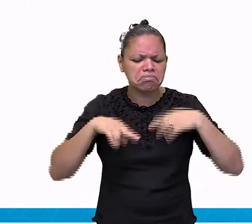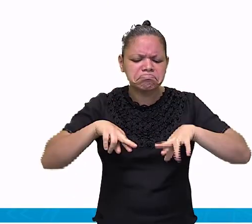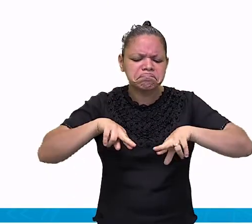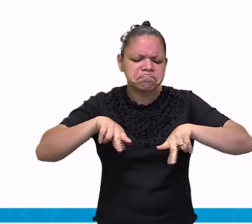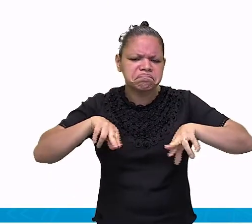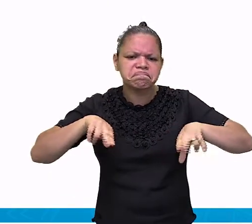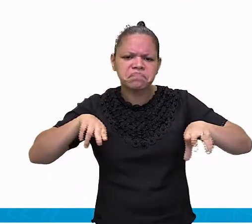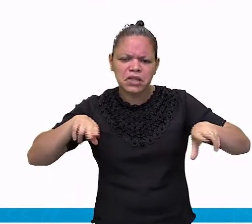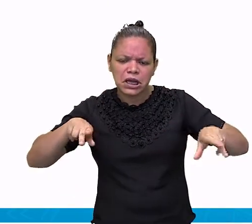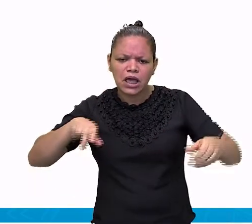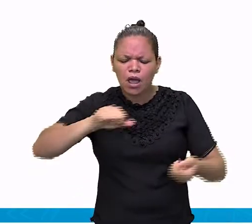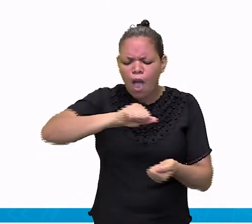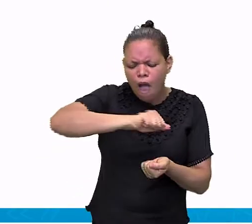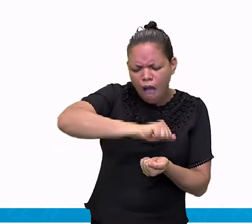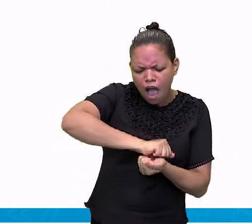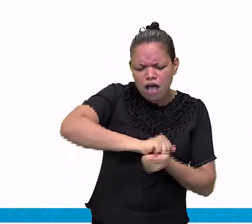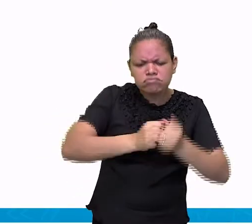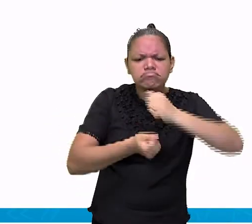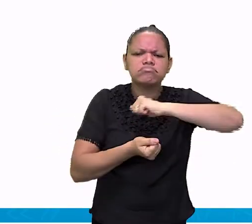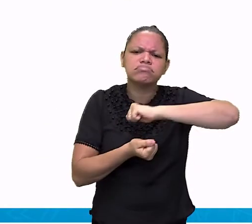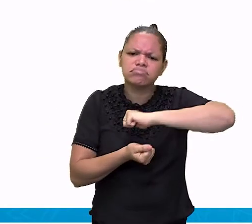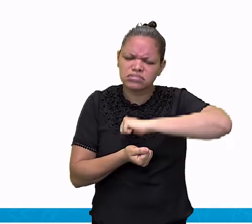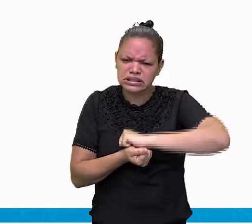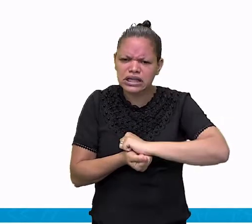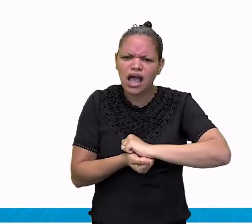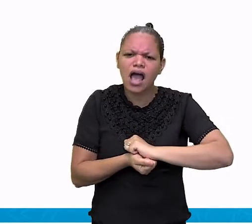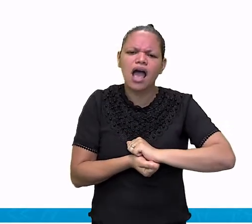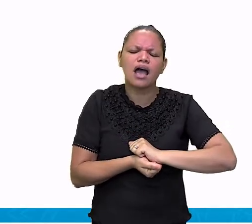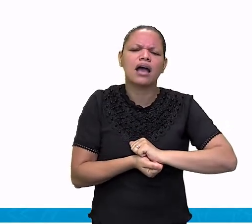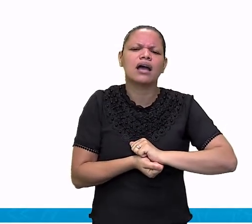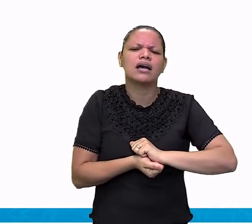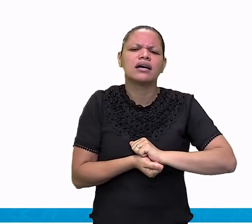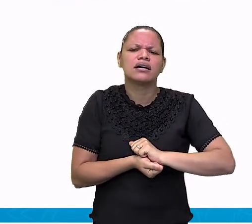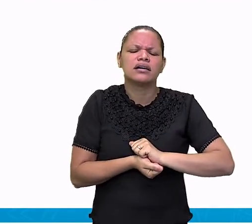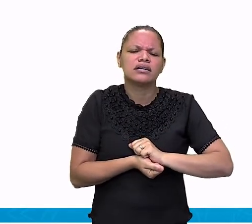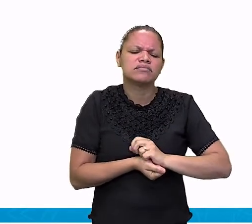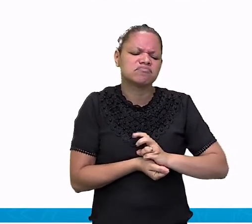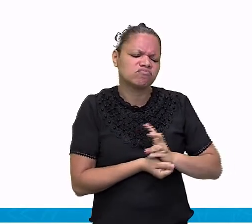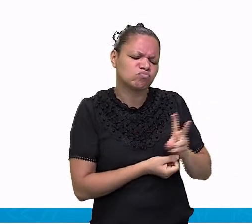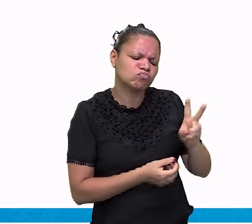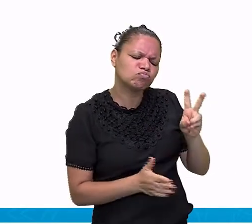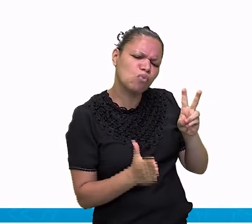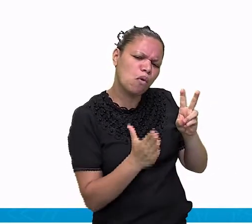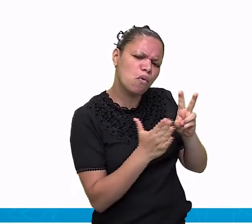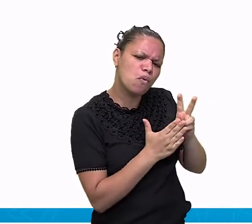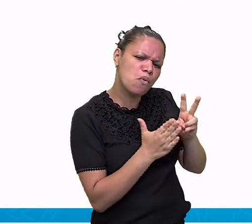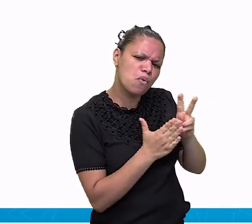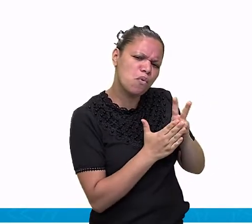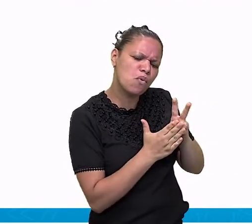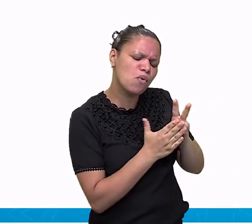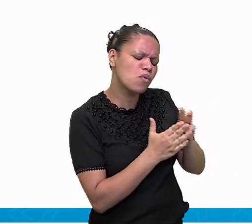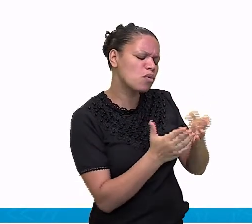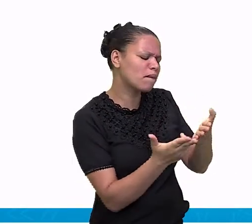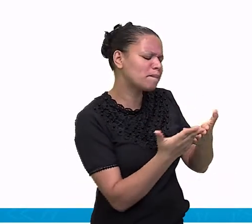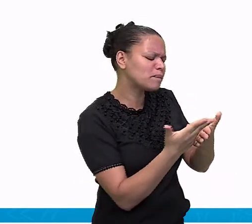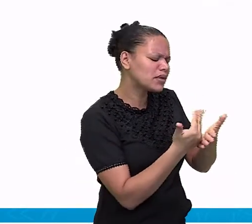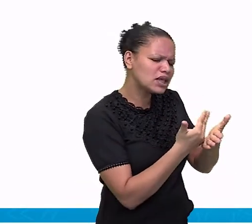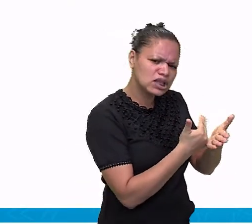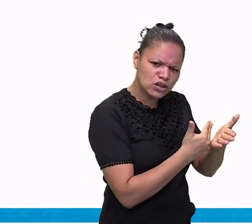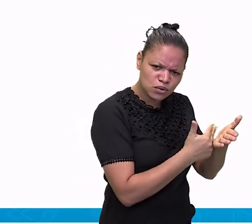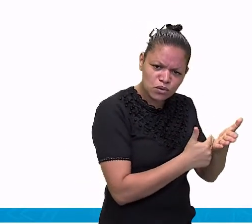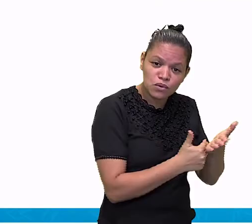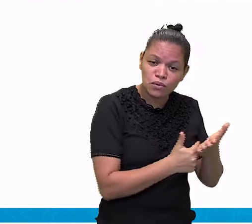artes, Então, desde o artesanato do indígena até as pinturas, e também construções